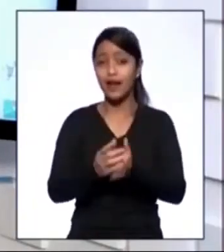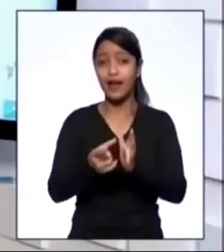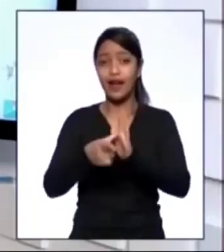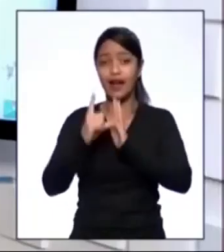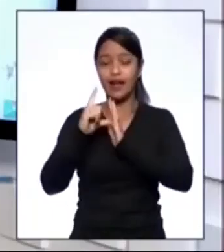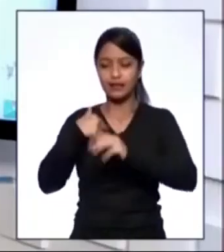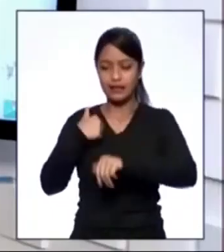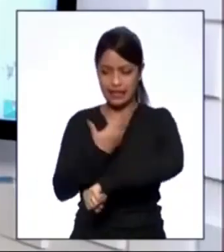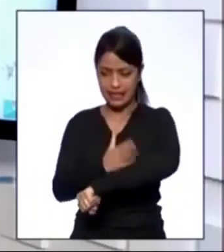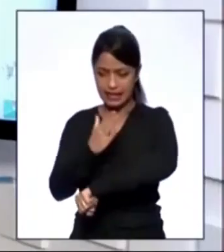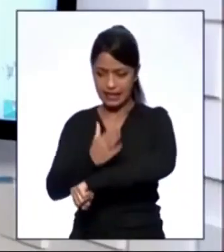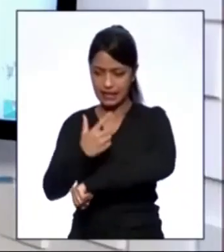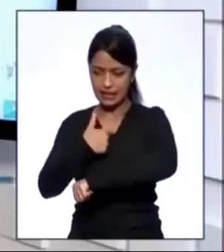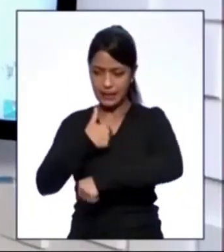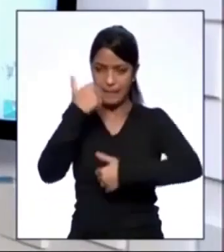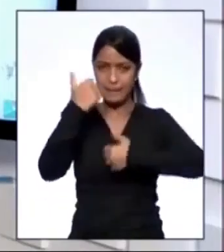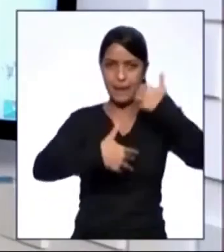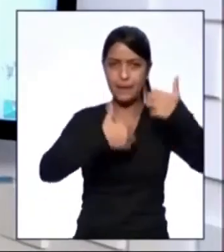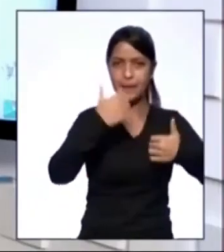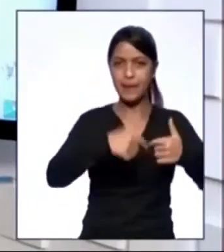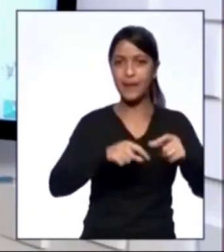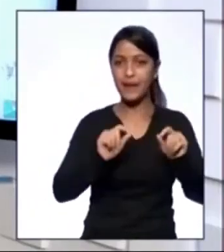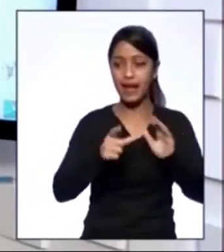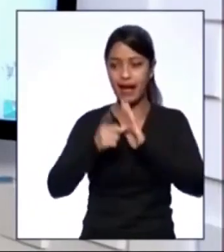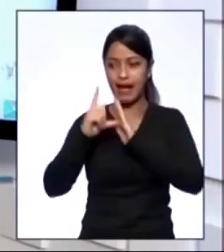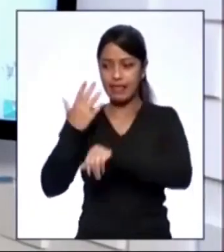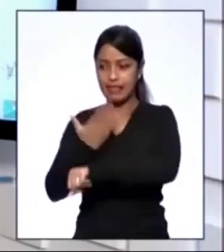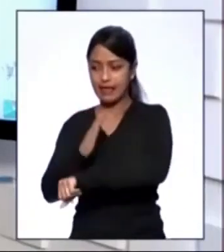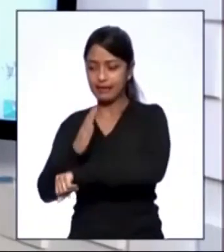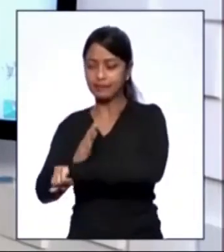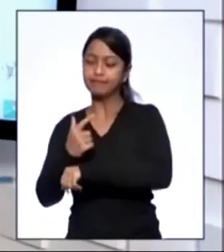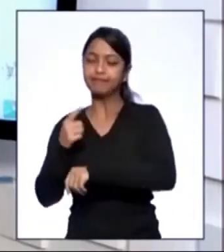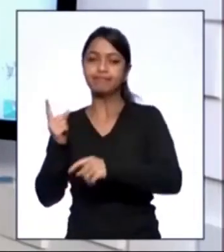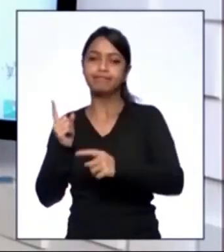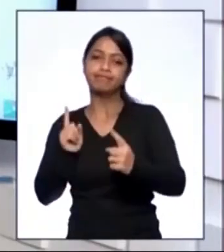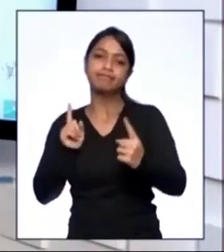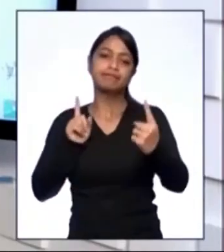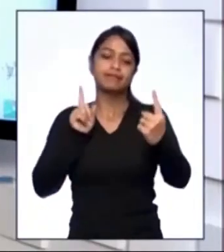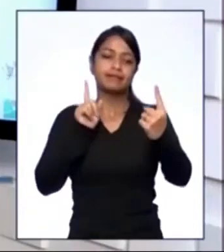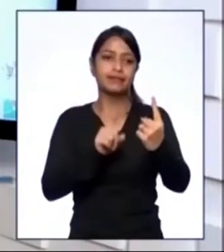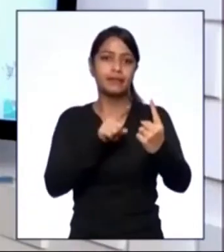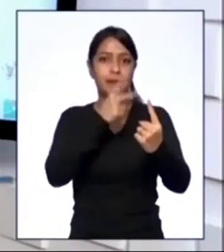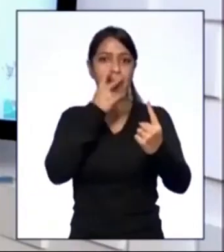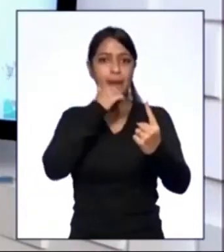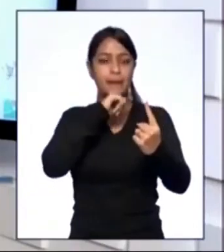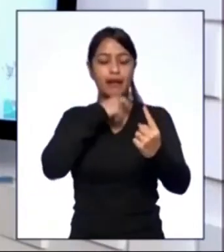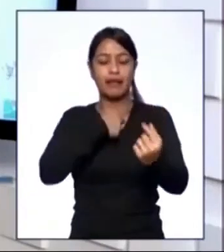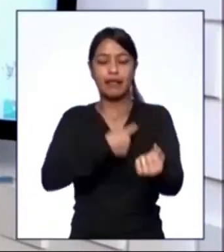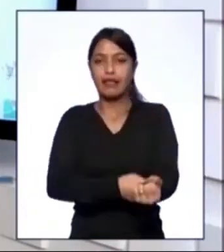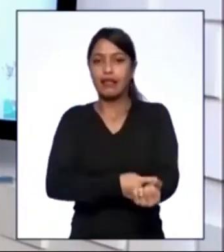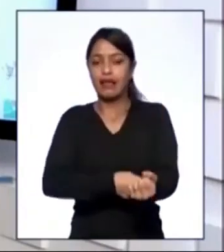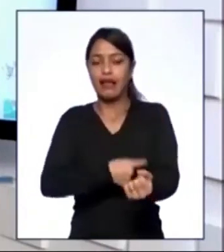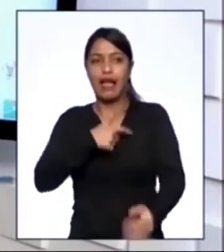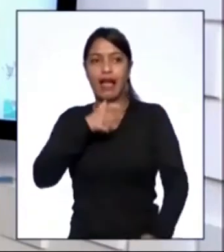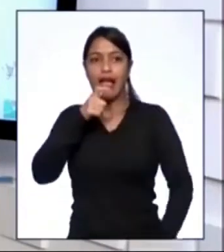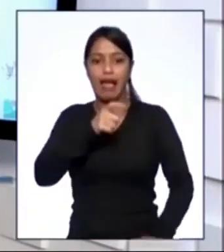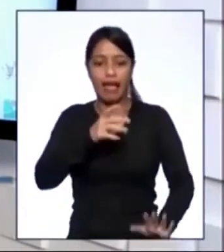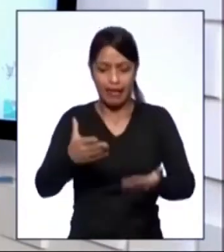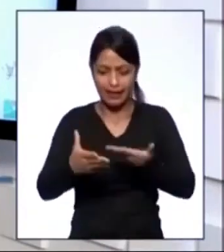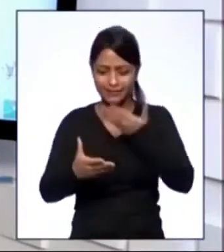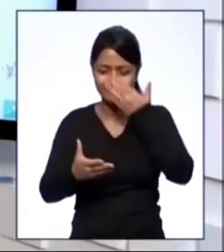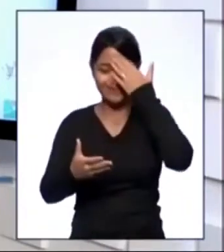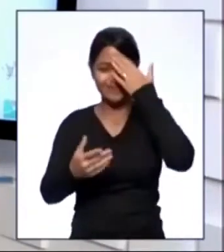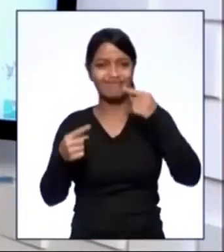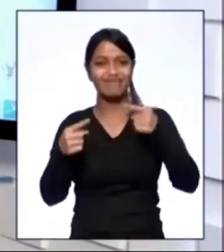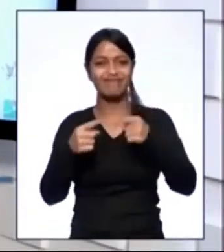você vai falar, certo? Só que aí chega num momento, você está tenso, você acaba soltando aí uma palavra indevida.